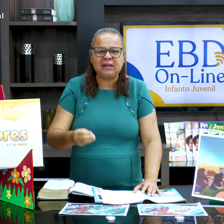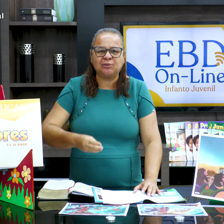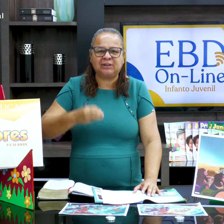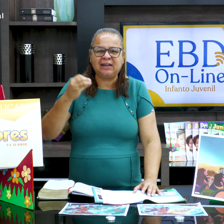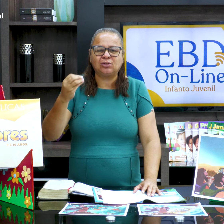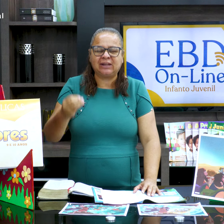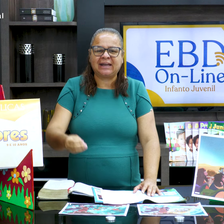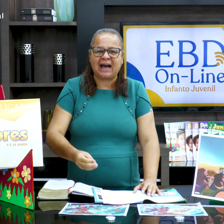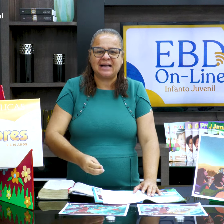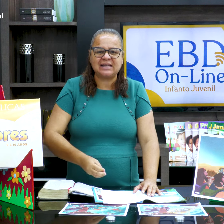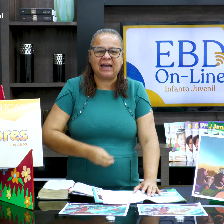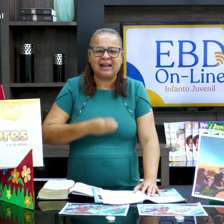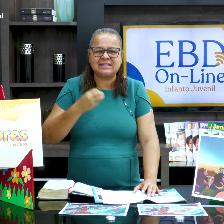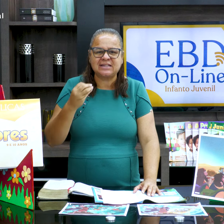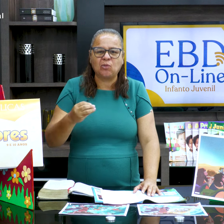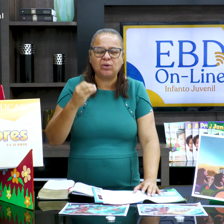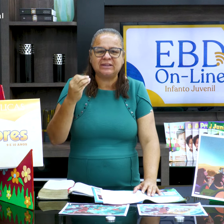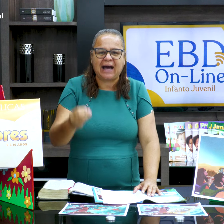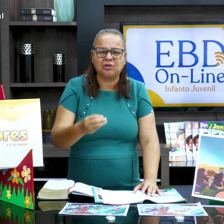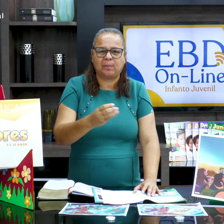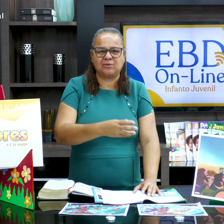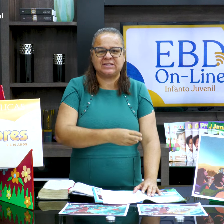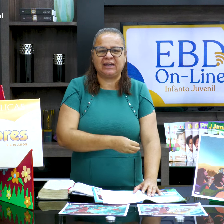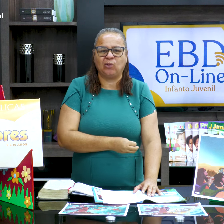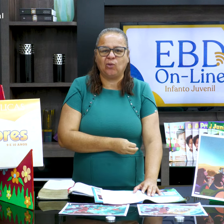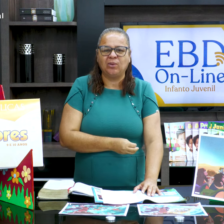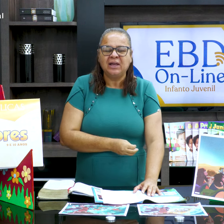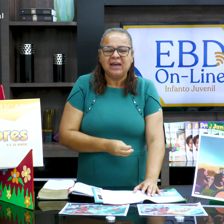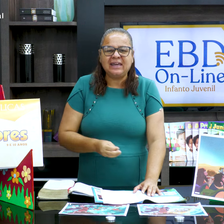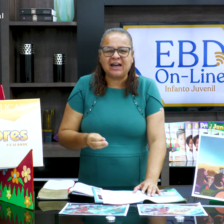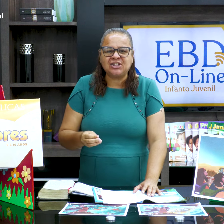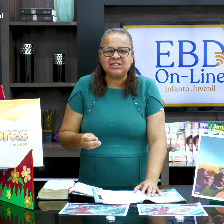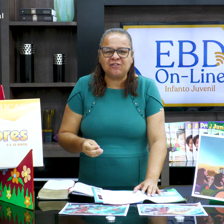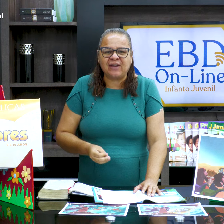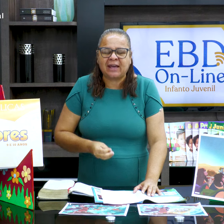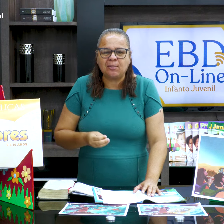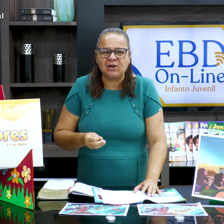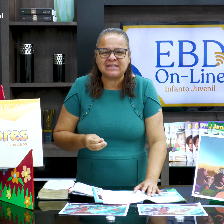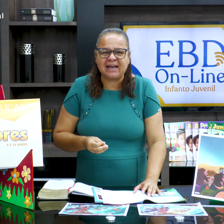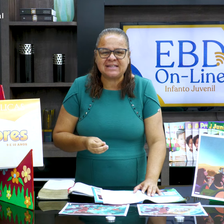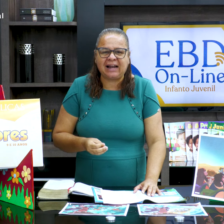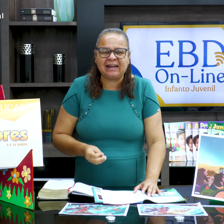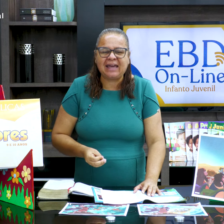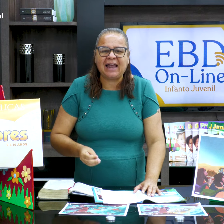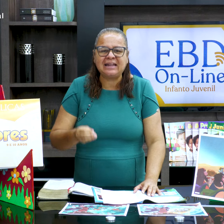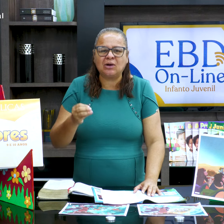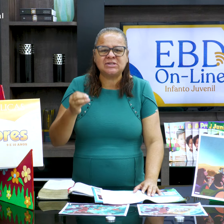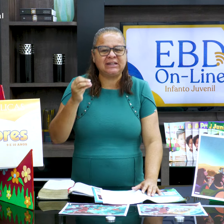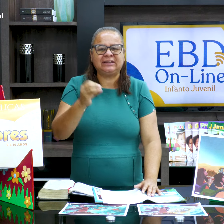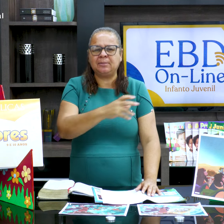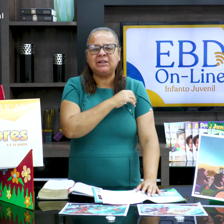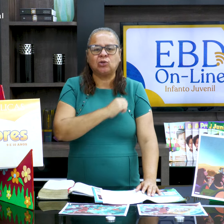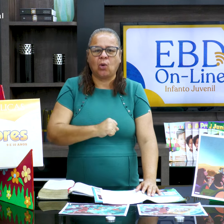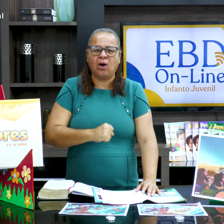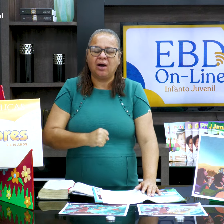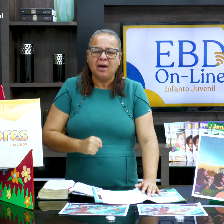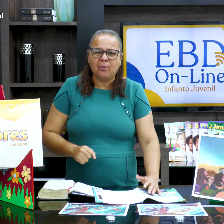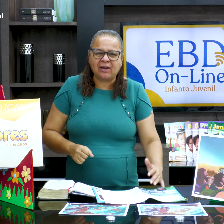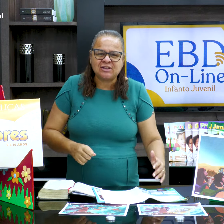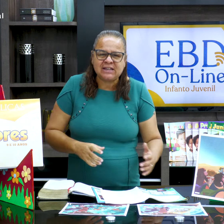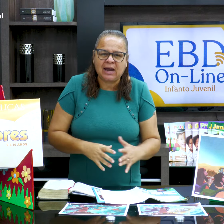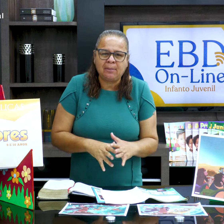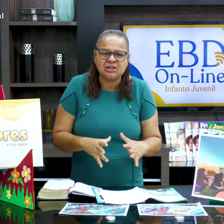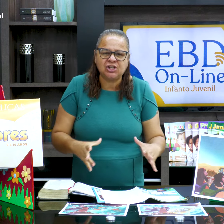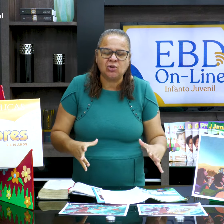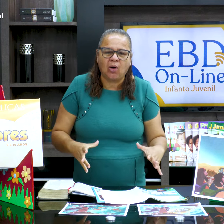pequenininho dentro de casa eles são cuidado pelo Senhor e a gente vê que Moisés ali ele não se intimidou